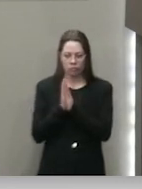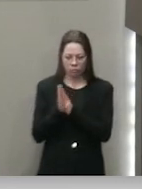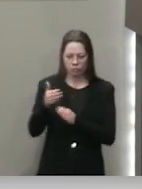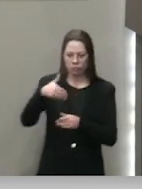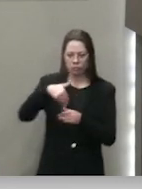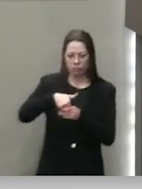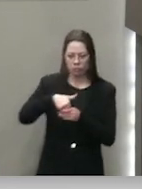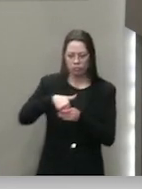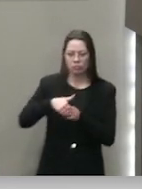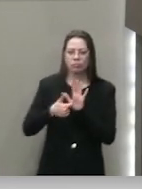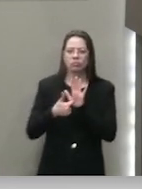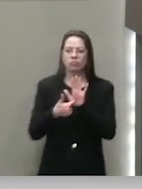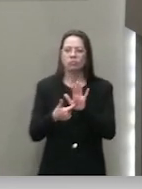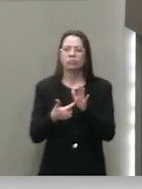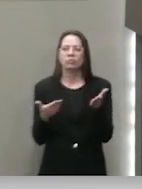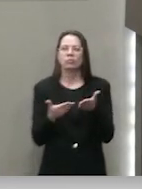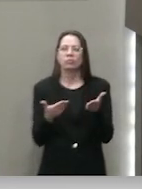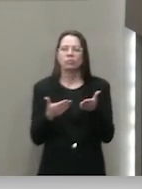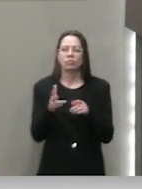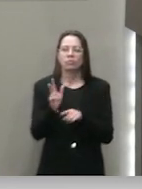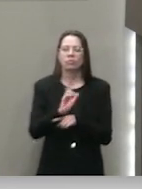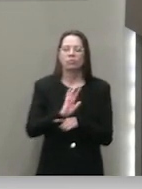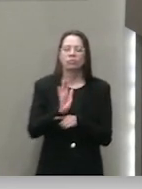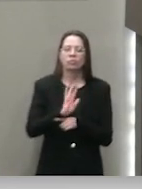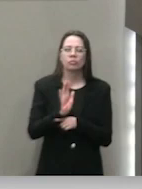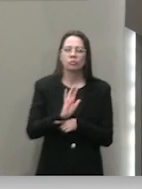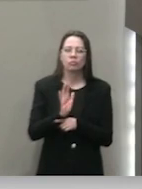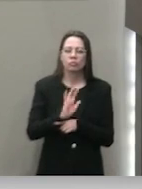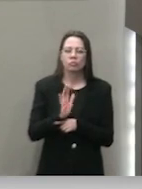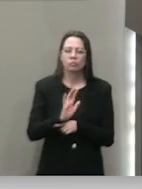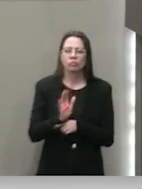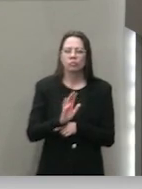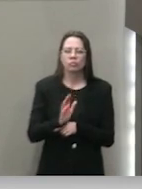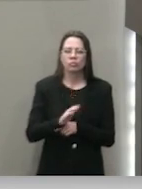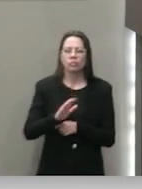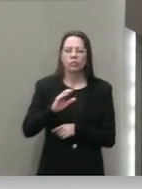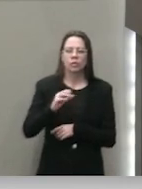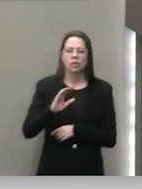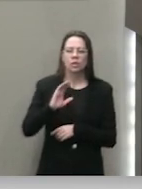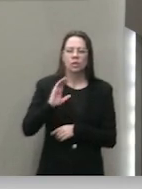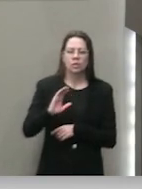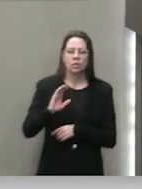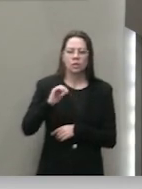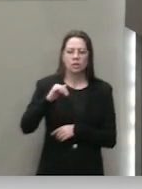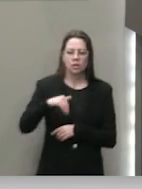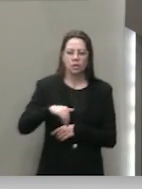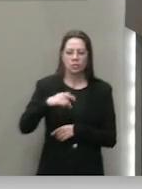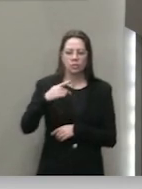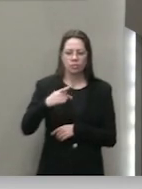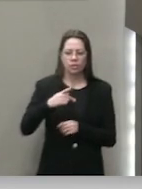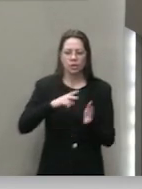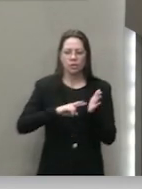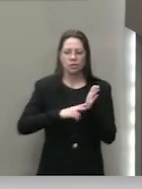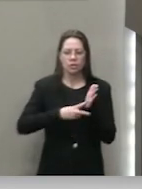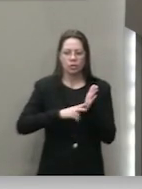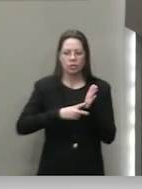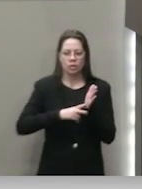agora para o Miqueias colocar para nós um vídeo do dirigente do CMP Sindicato, professor Tiago.